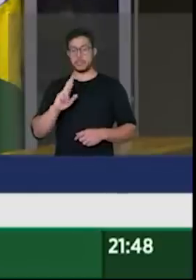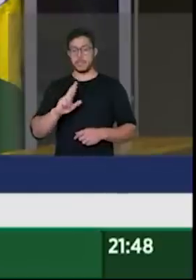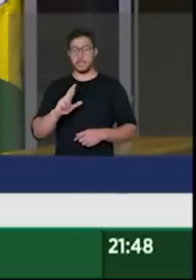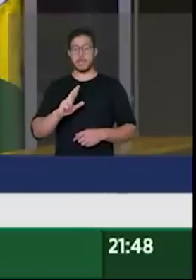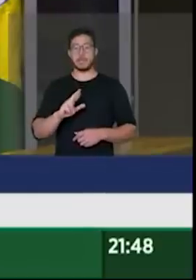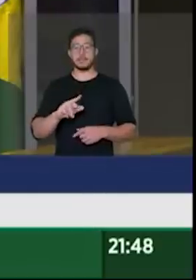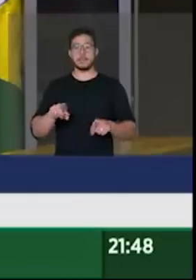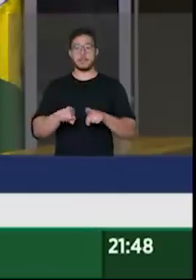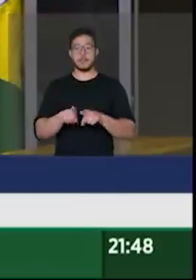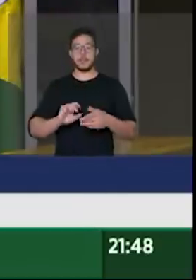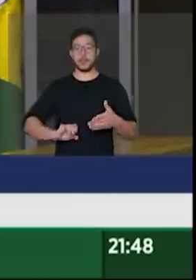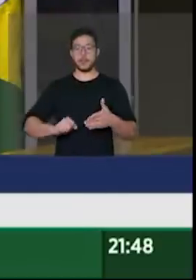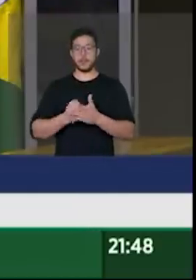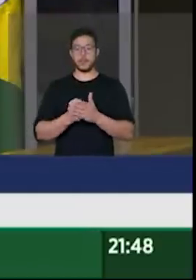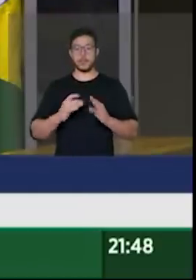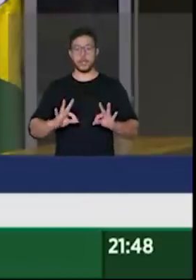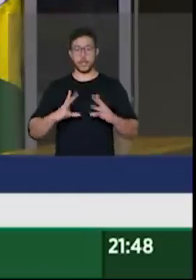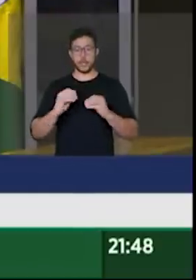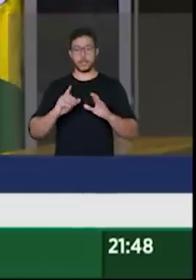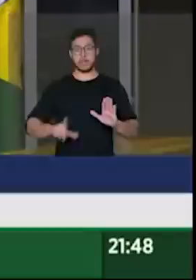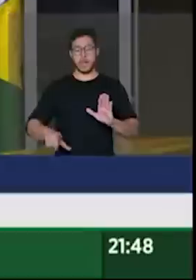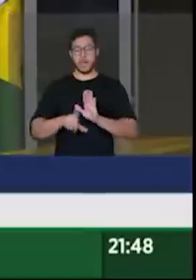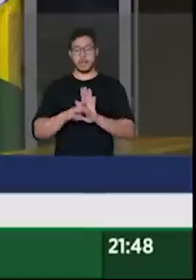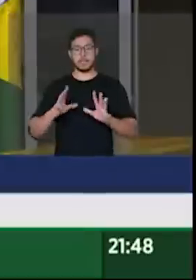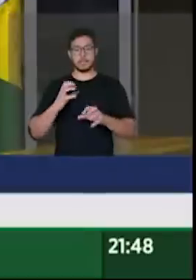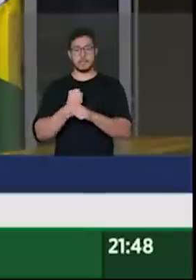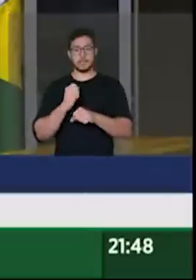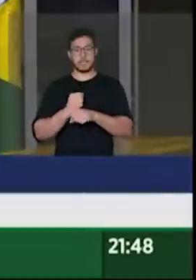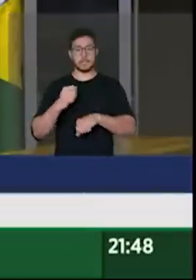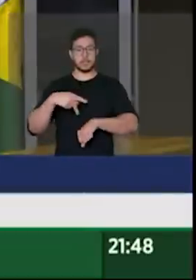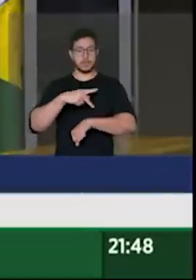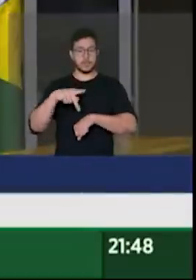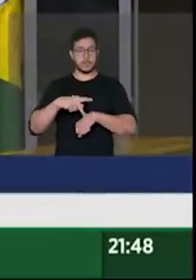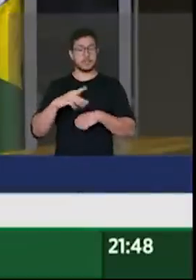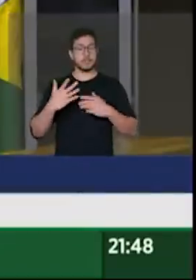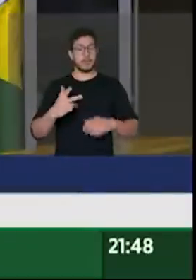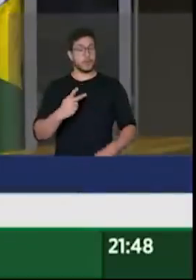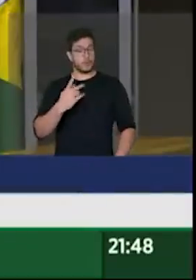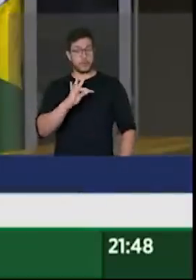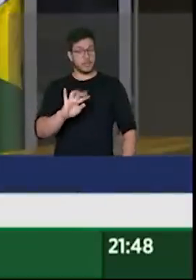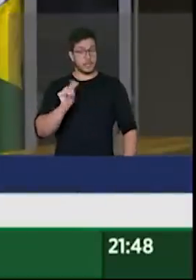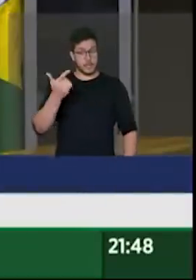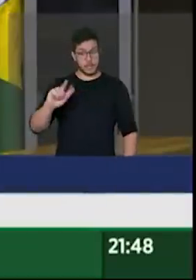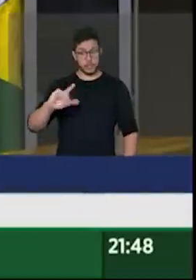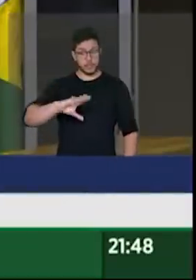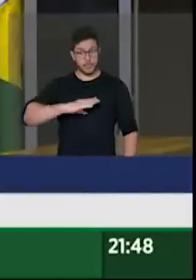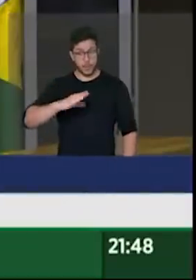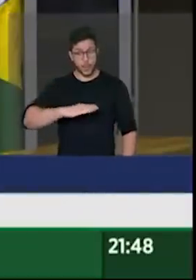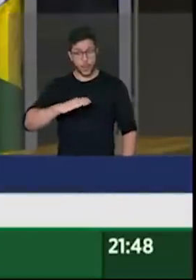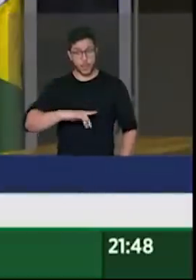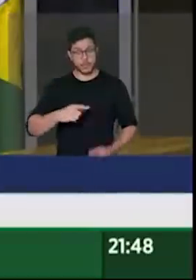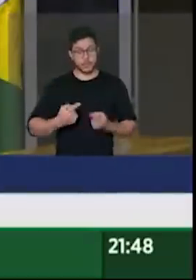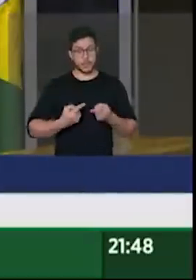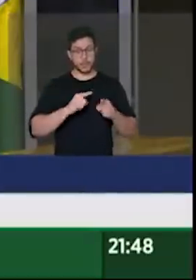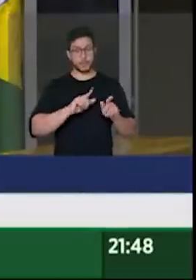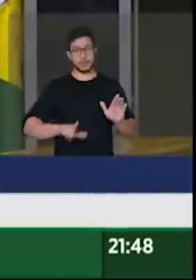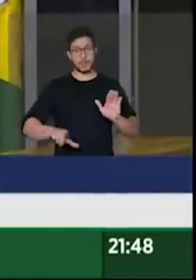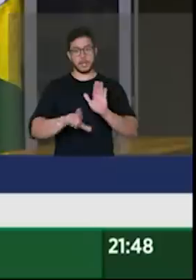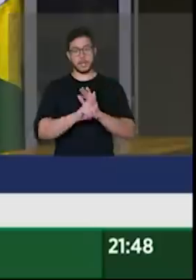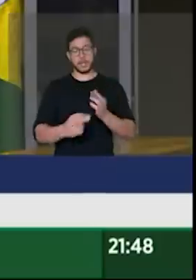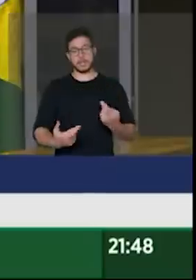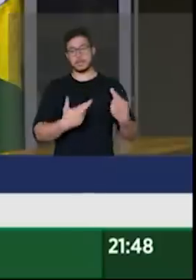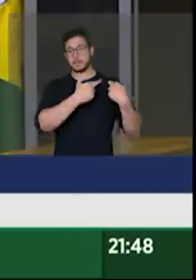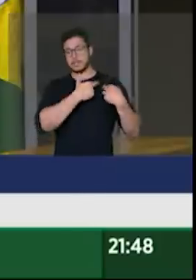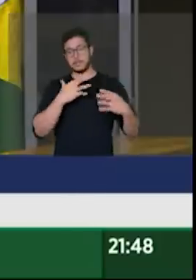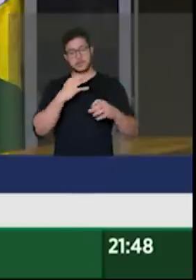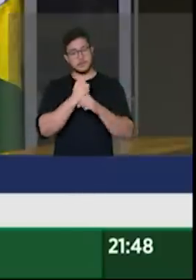país, coisa que nem o PT teve coragem de fazer. Nem o PT teve coragem de atacar a lei de responsabilidade